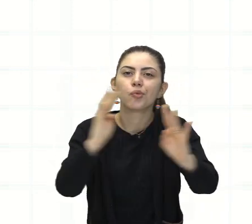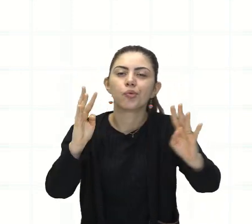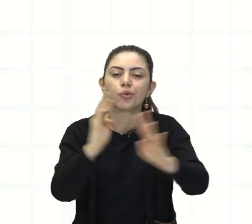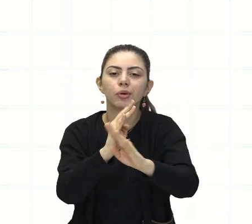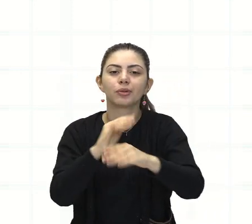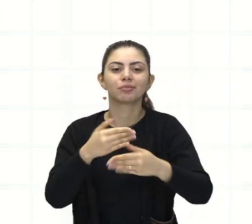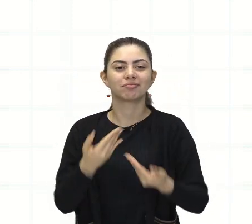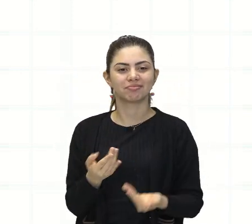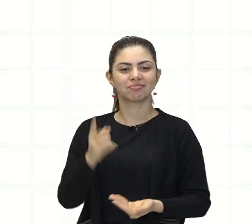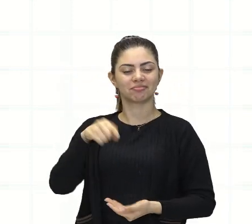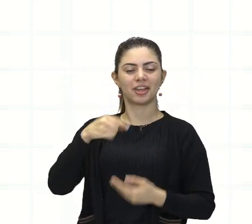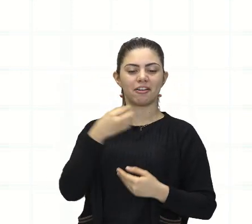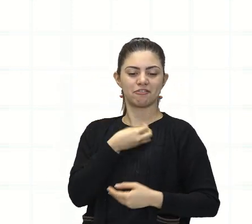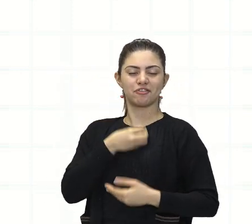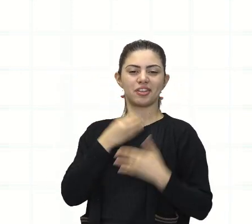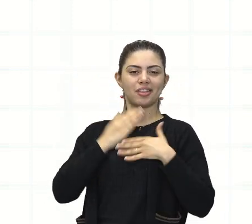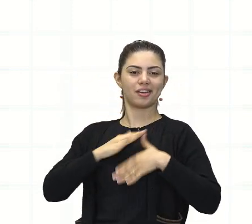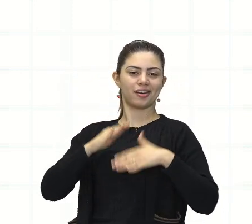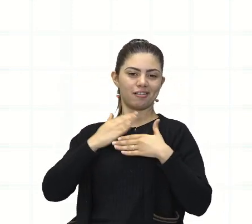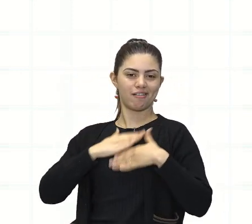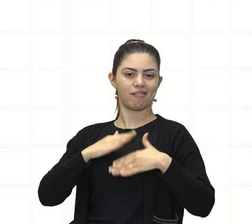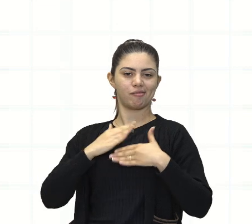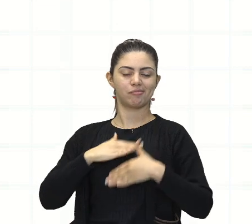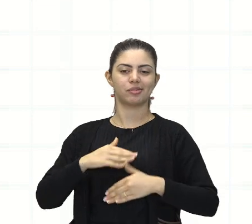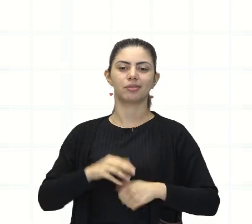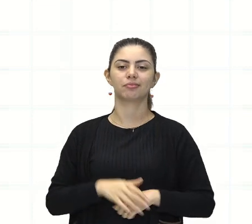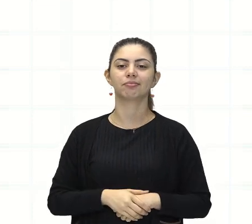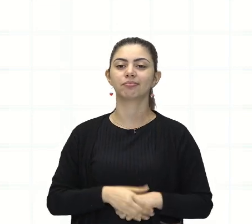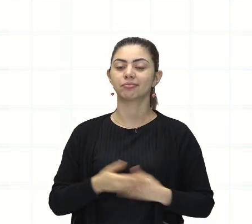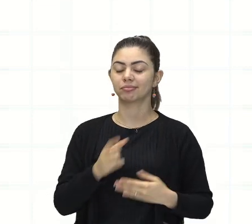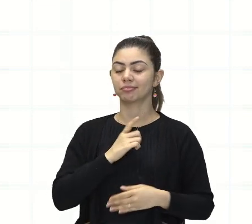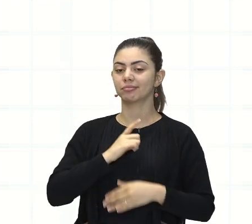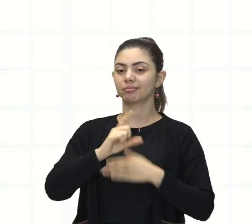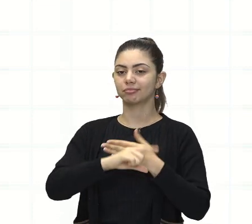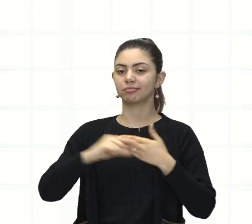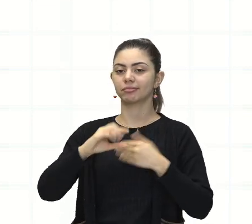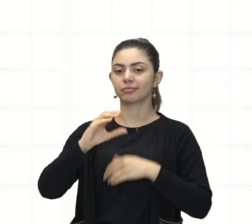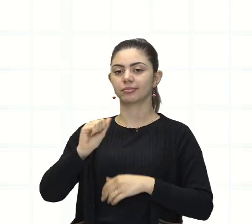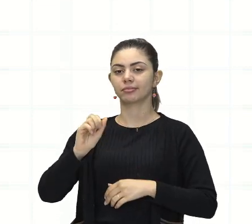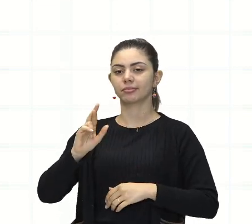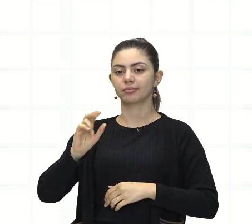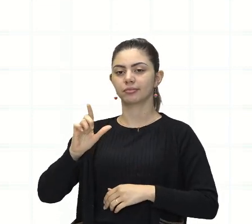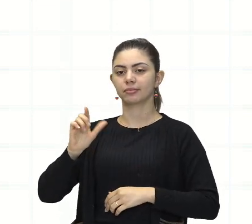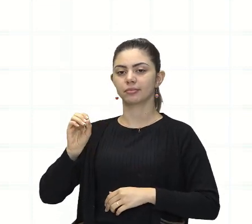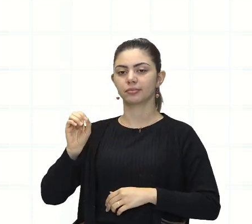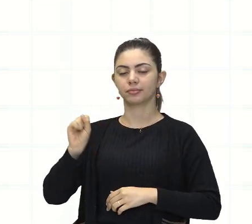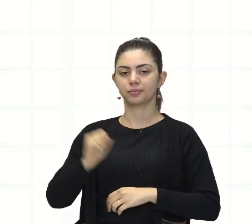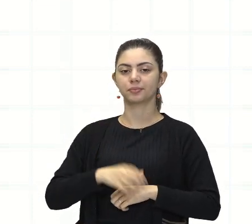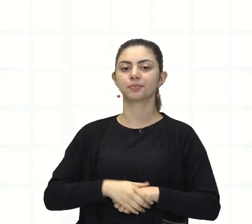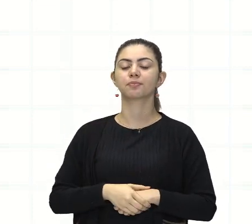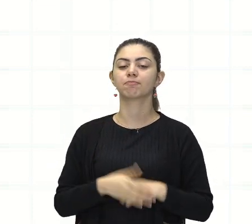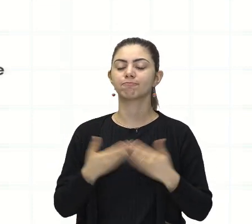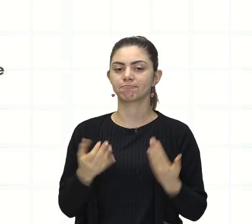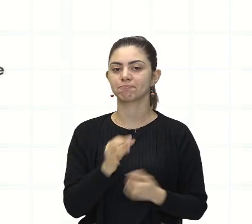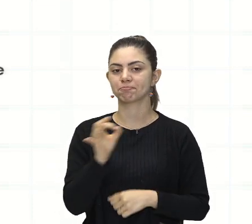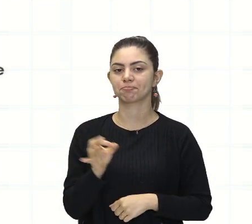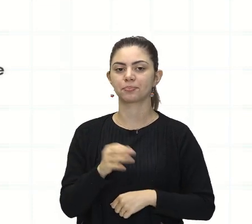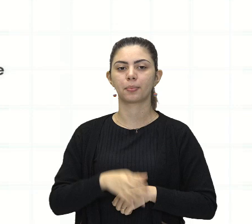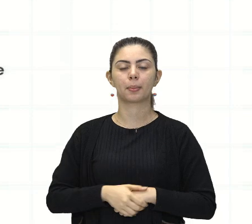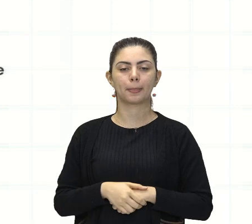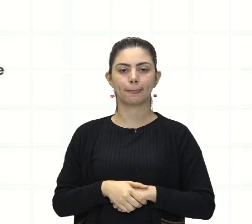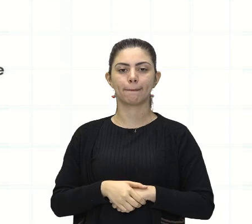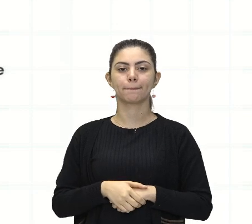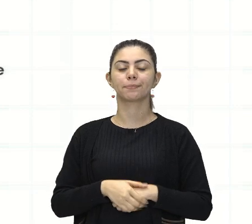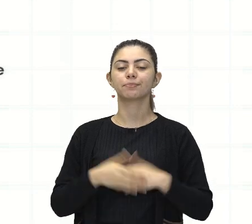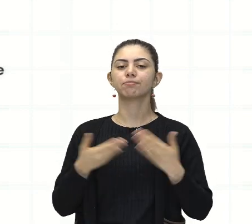vida besta! Meu Deus! Carlos Drummond de Andrade, certo?